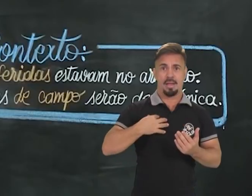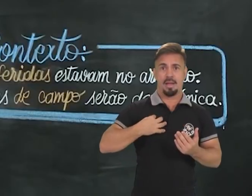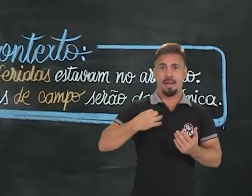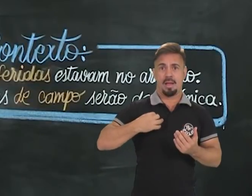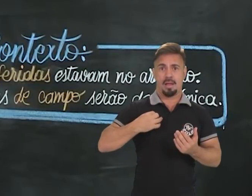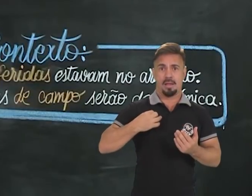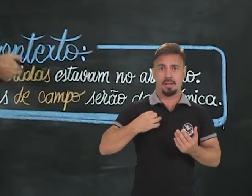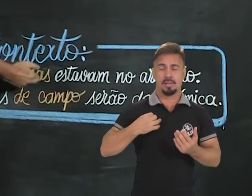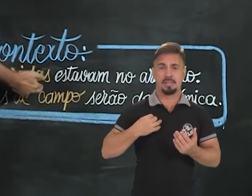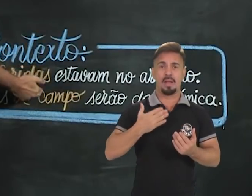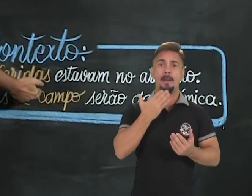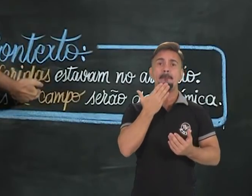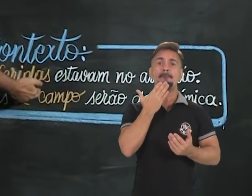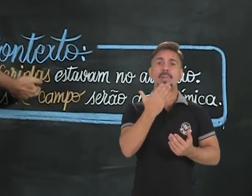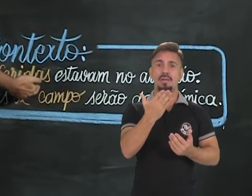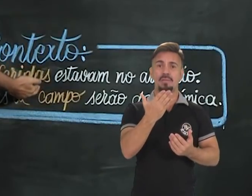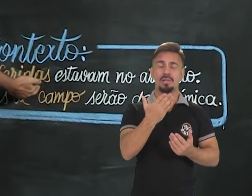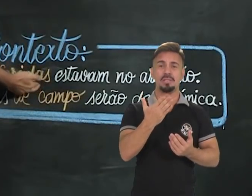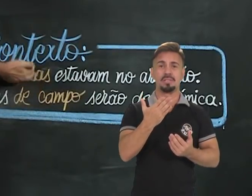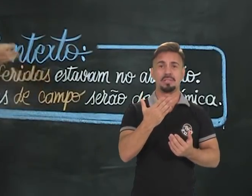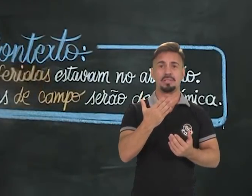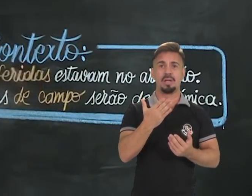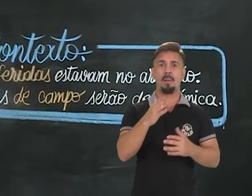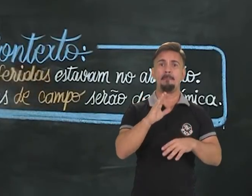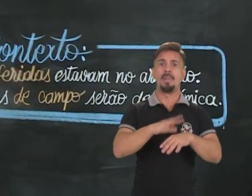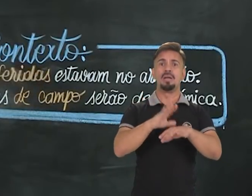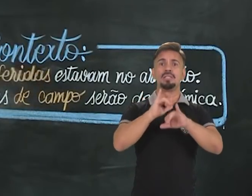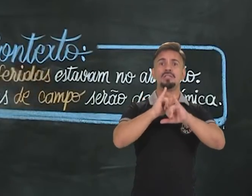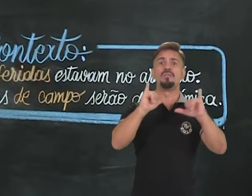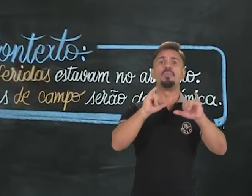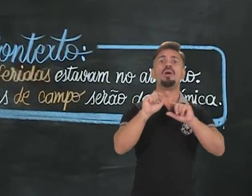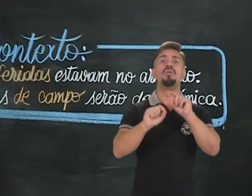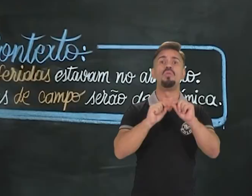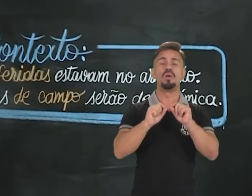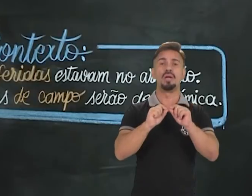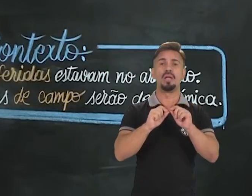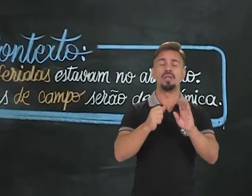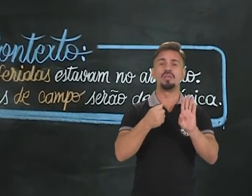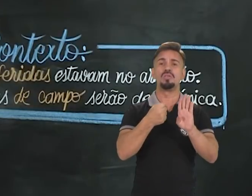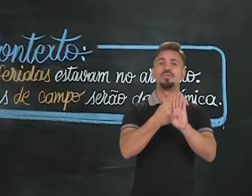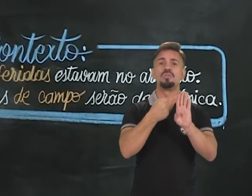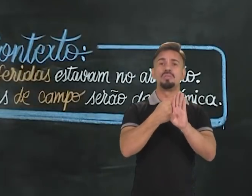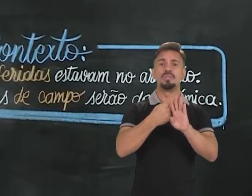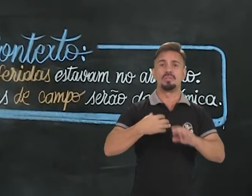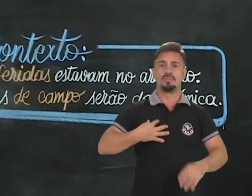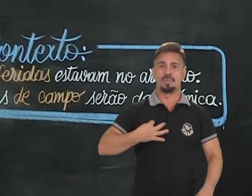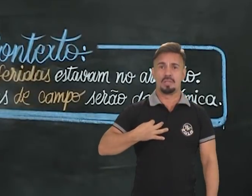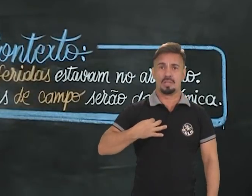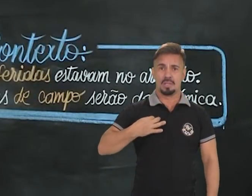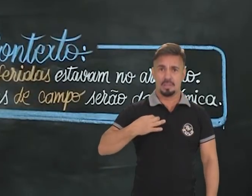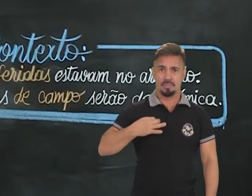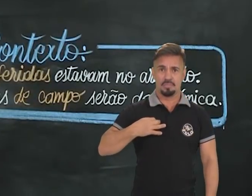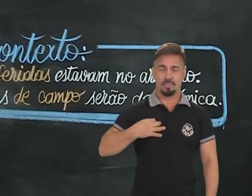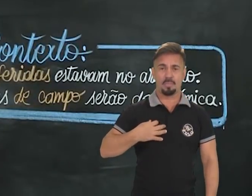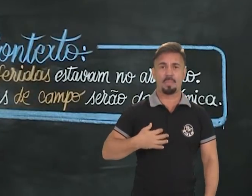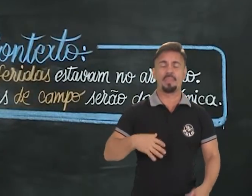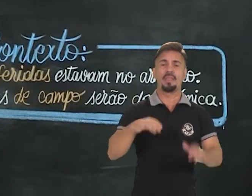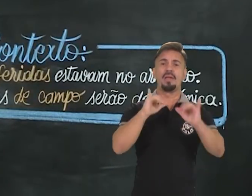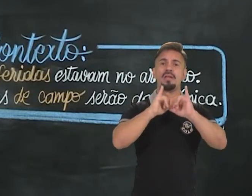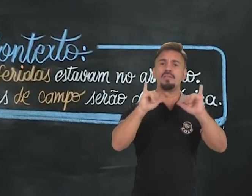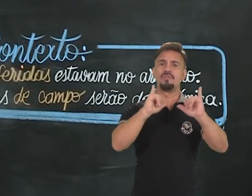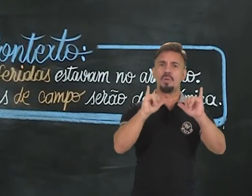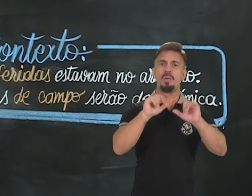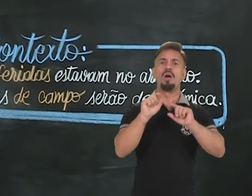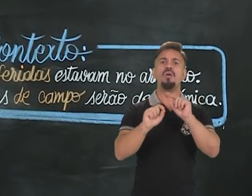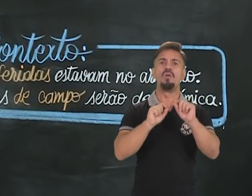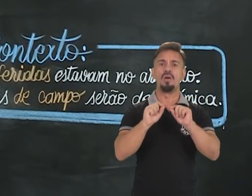camisas preferidas. Mais uma informação sobre o substantivo camisa. Essas informações,